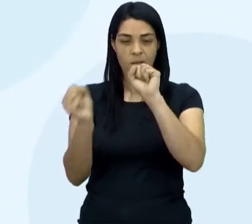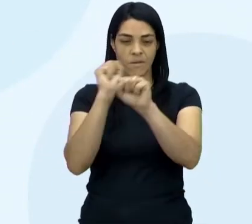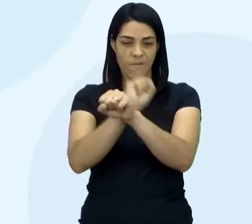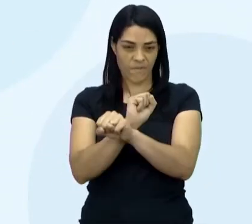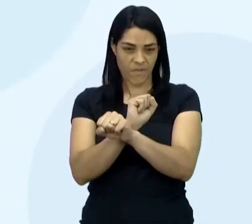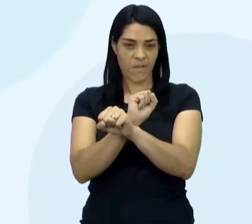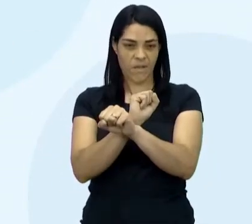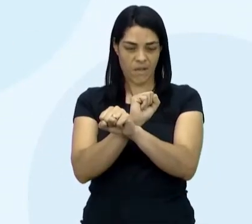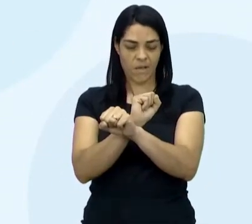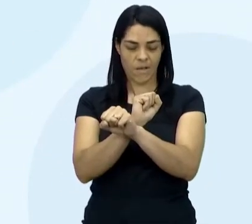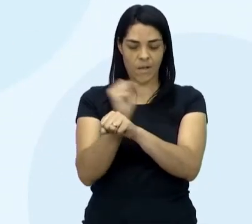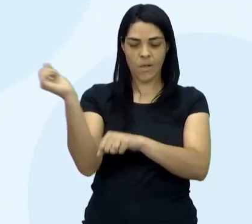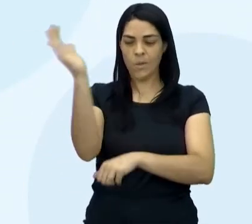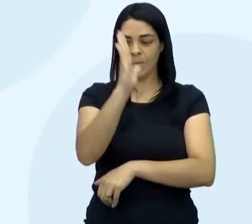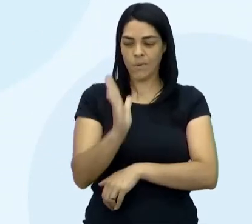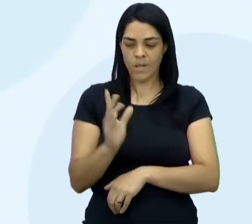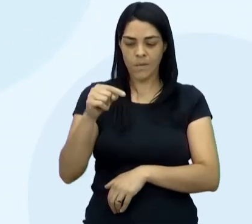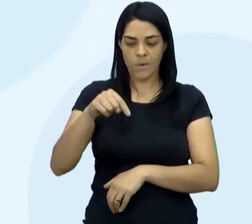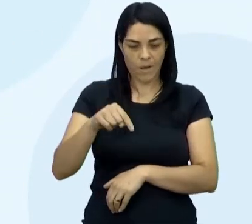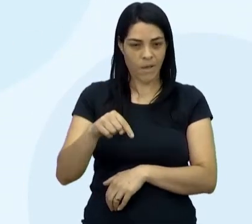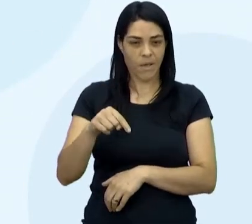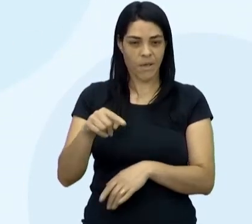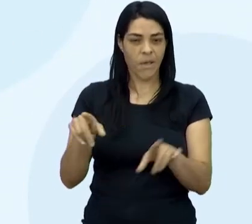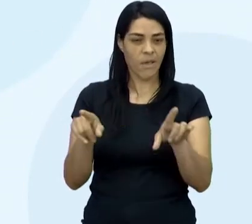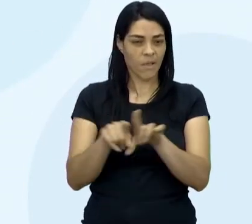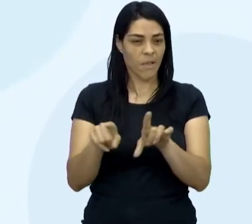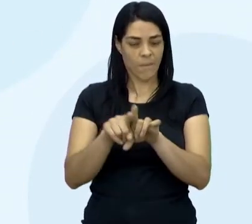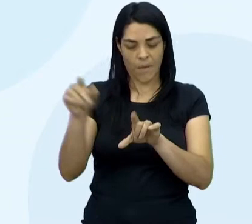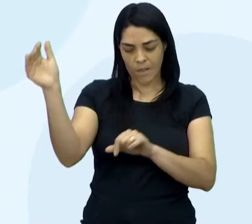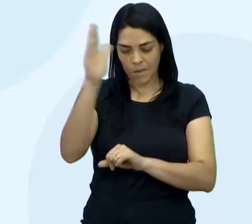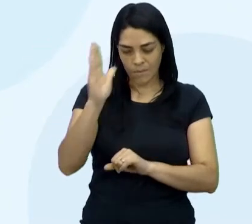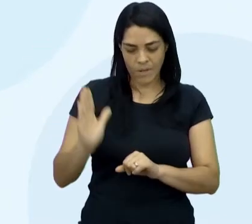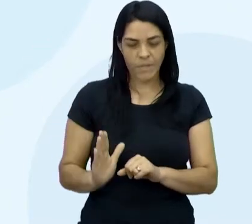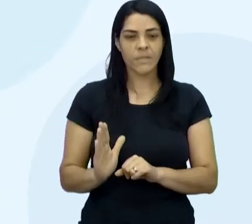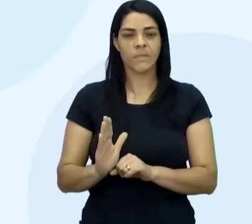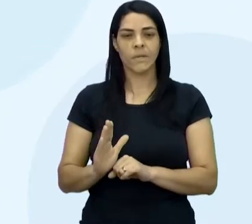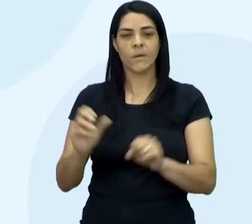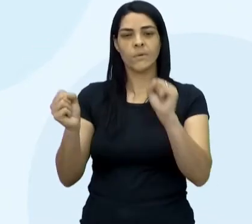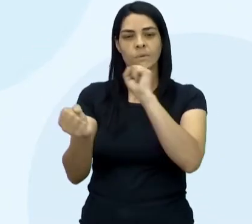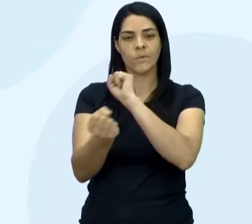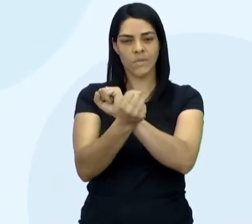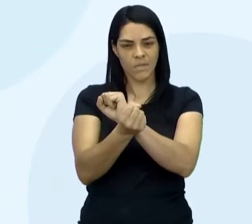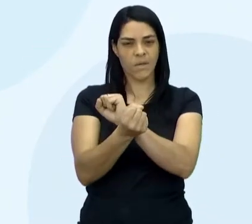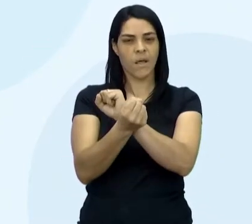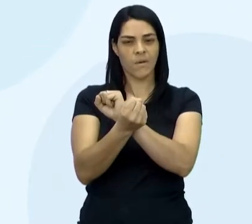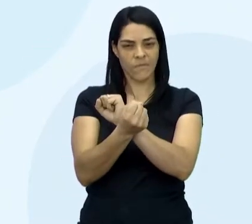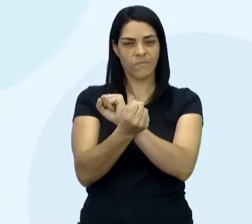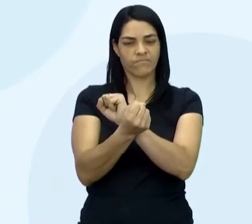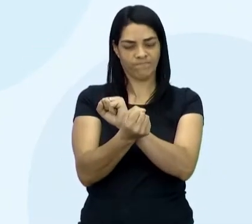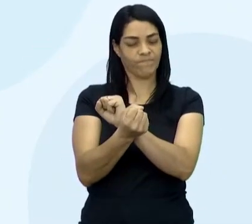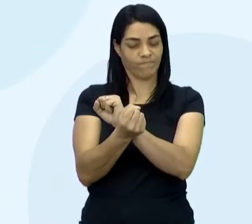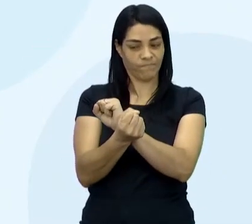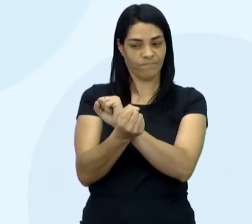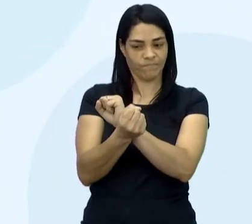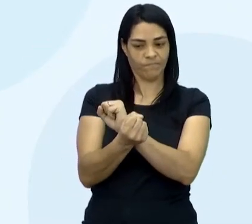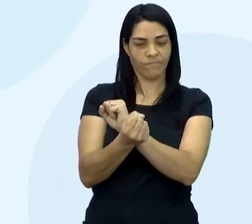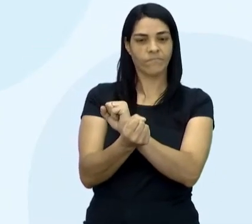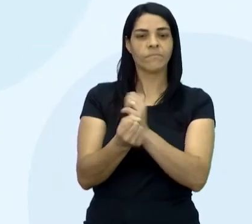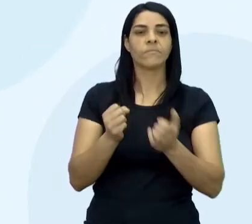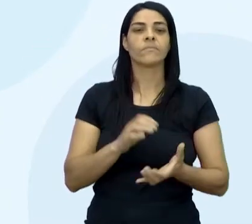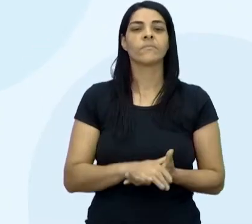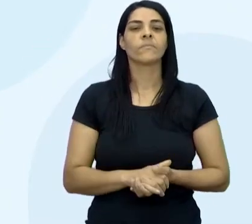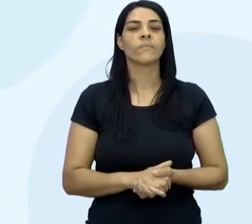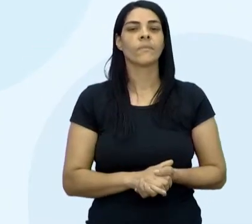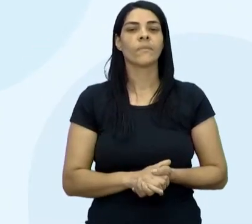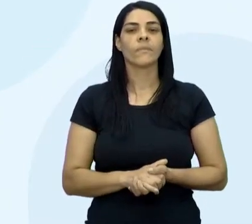negra no Brasil ela é aí também a referida como sistema escravocrata né escravismo ou mesmo escravatura